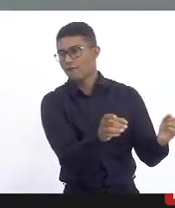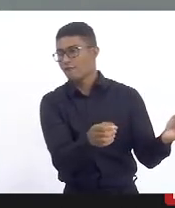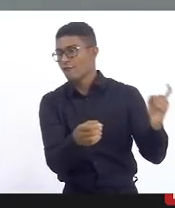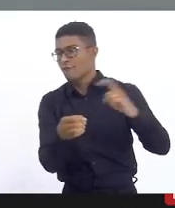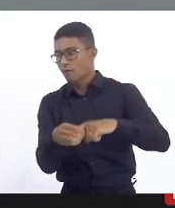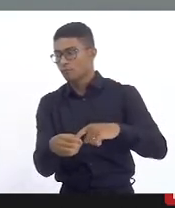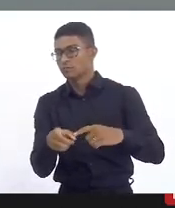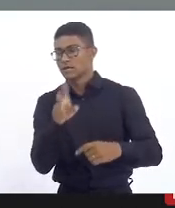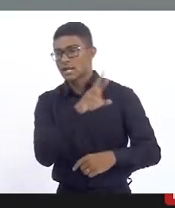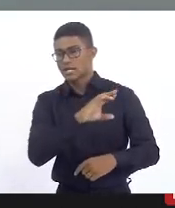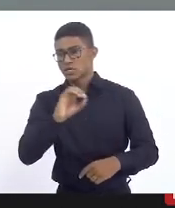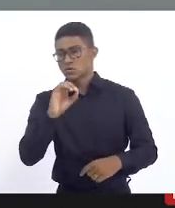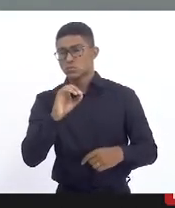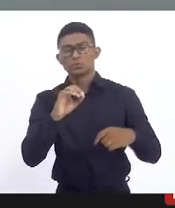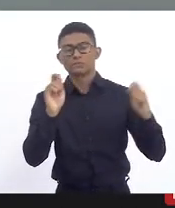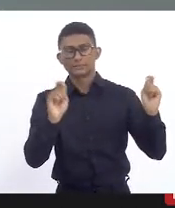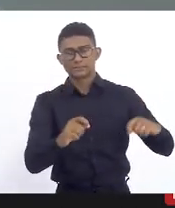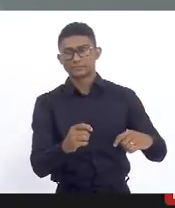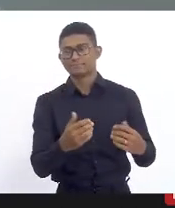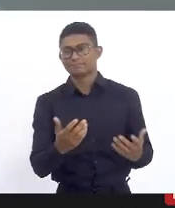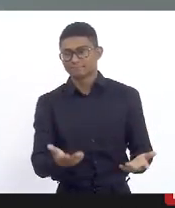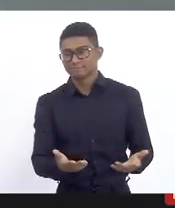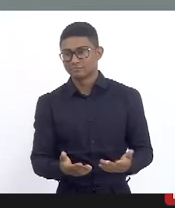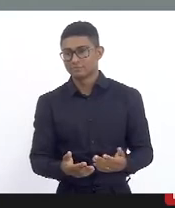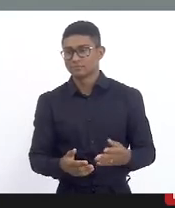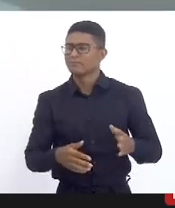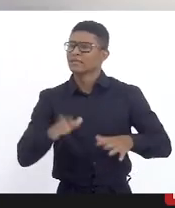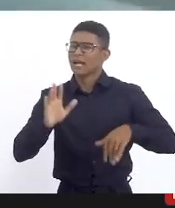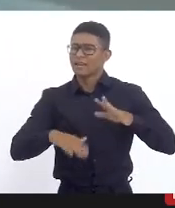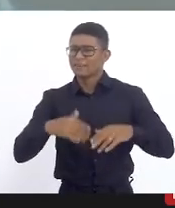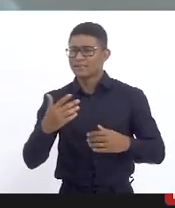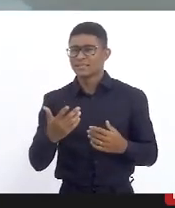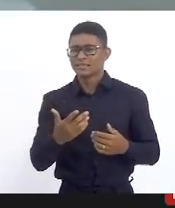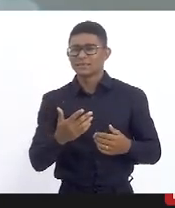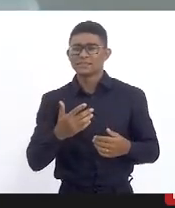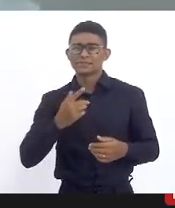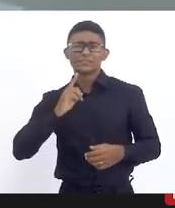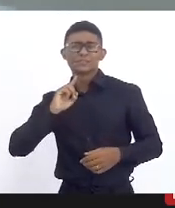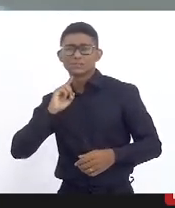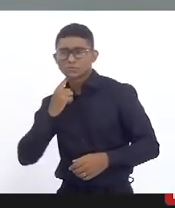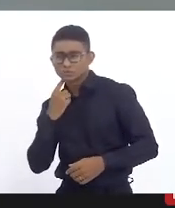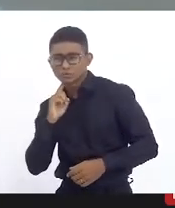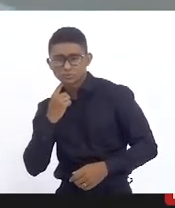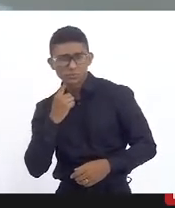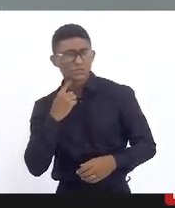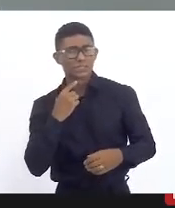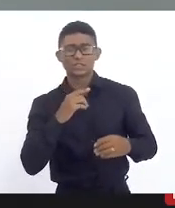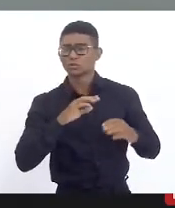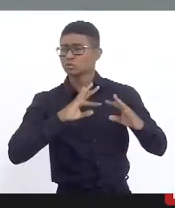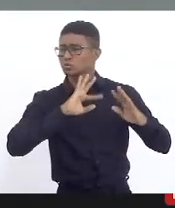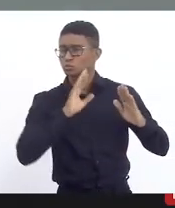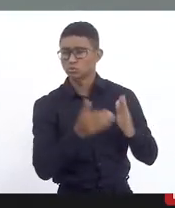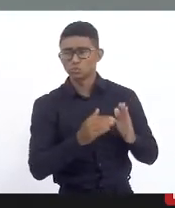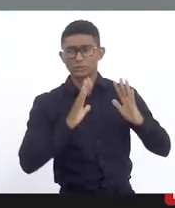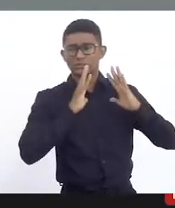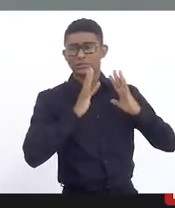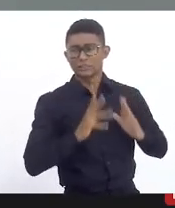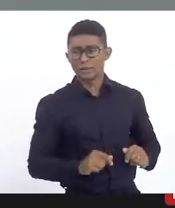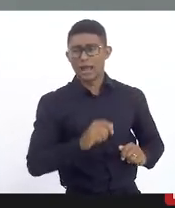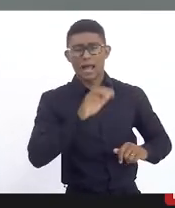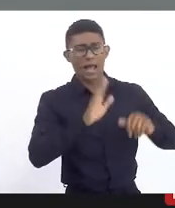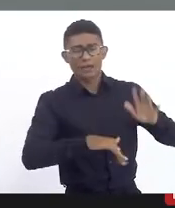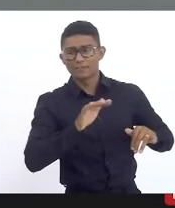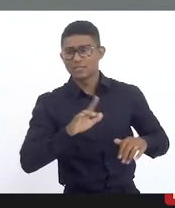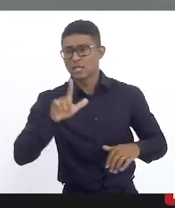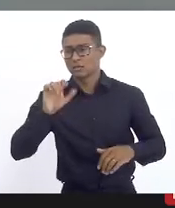Obviamente, mesmo que você não consiga tirar a poluição como manda a norma, que aquilo ali não é um esgoto, é um rio, você conseguir reduzir de lodo,